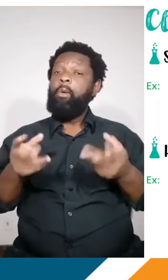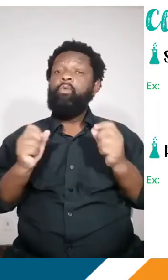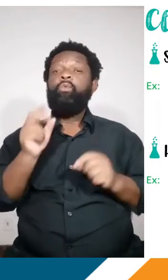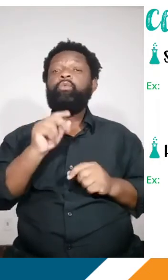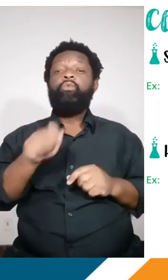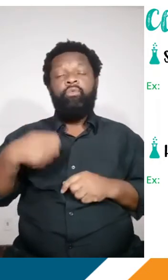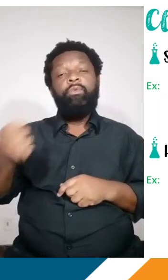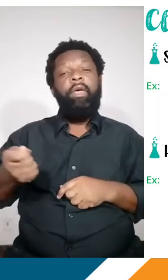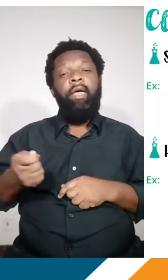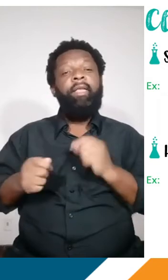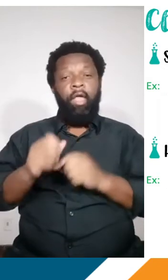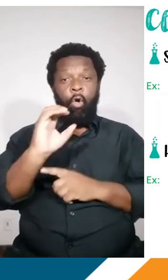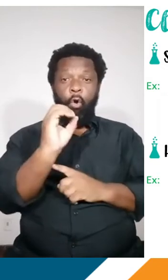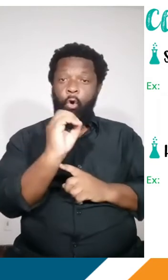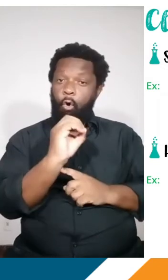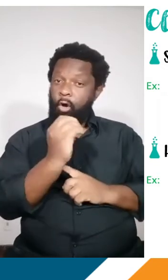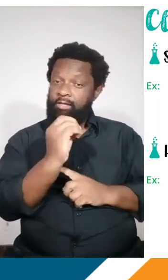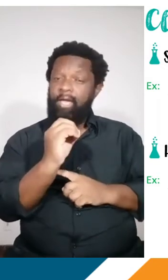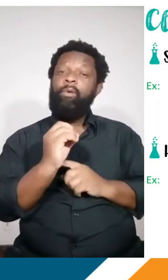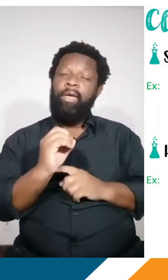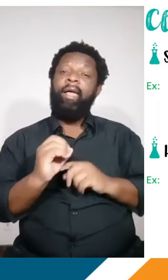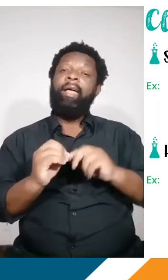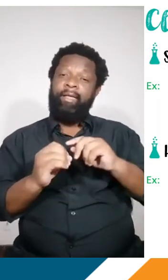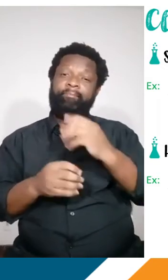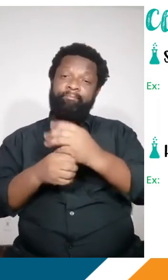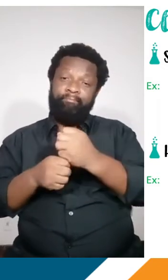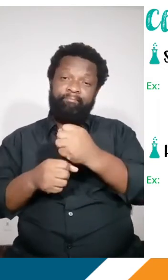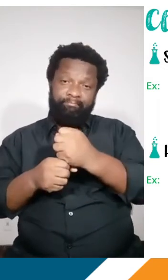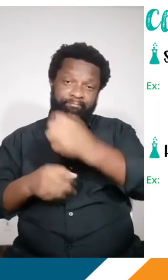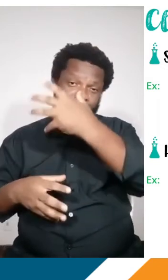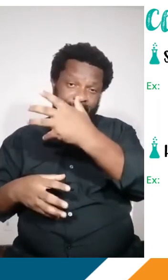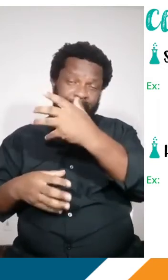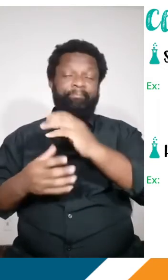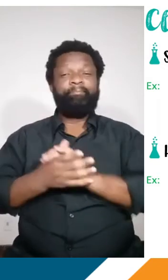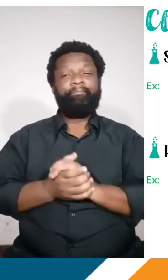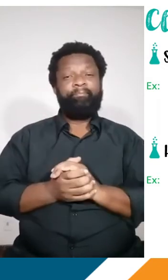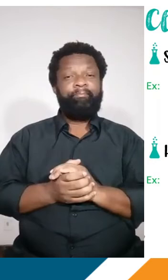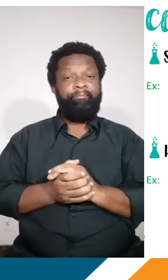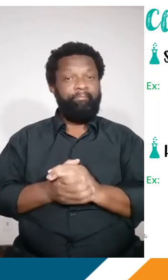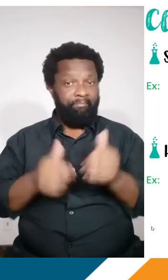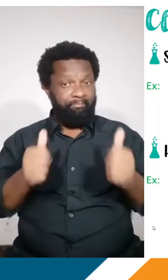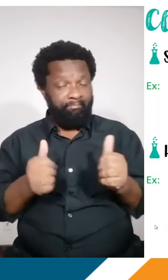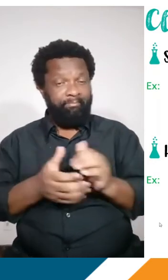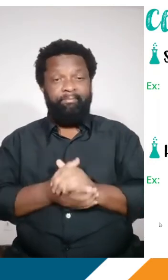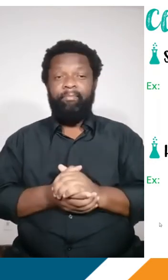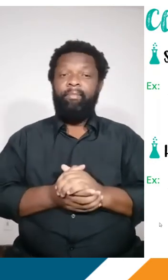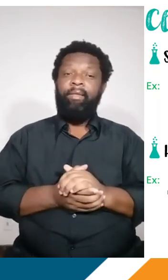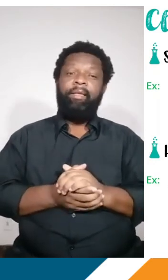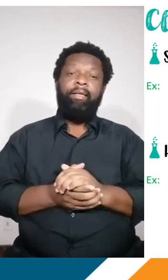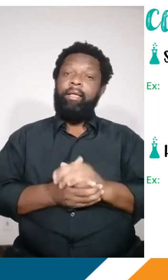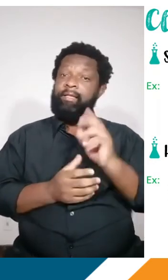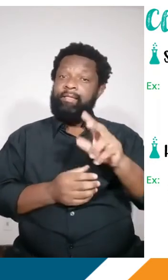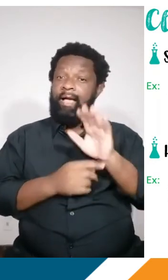logo eu te digo que esse oxigênio é um heteroátomo, e logo essa é uma cadeia heterogênea, tudo bem?